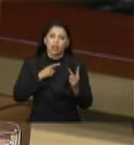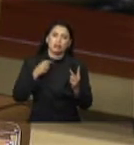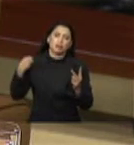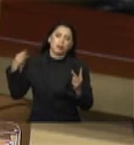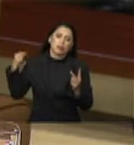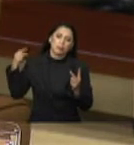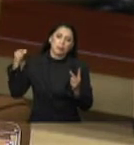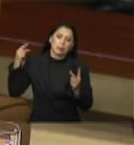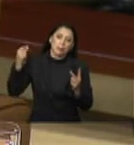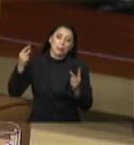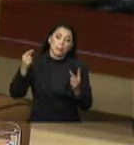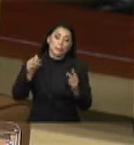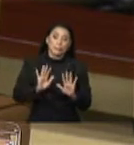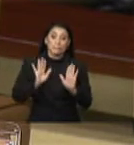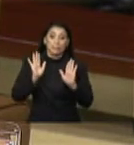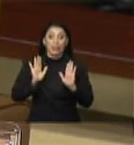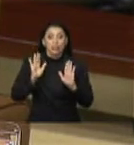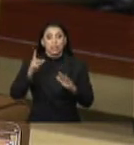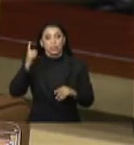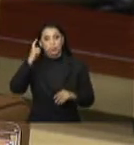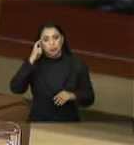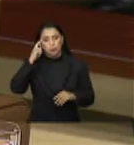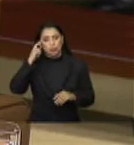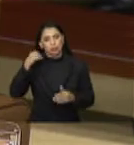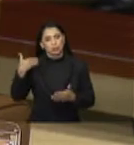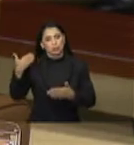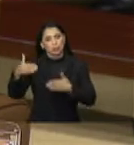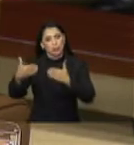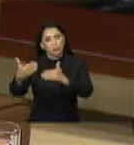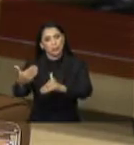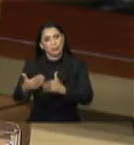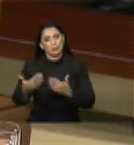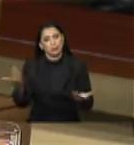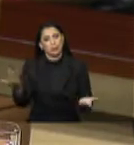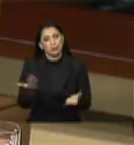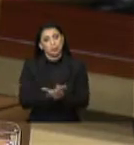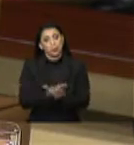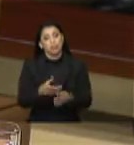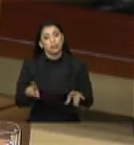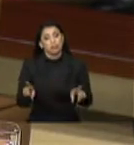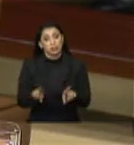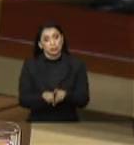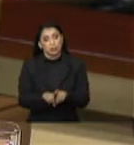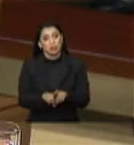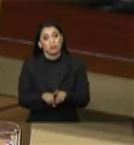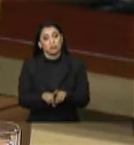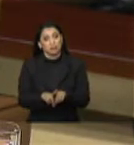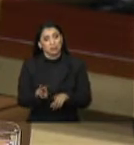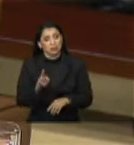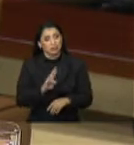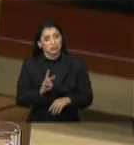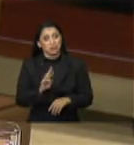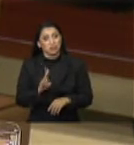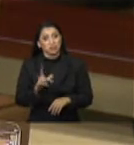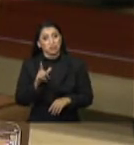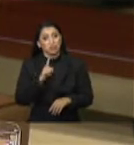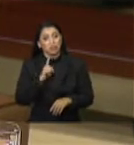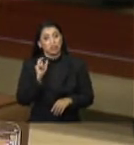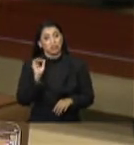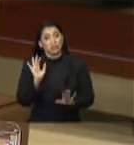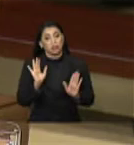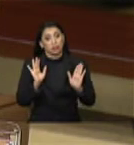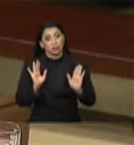mas creio que a longevidade de uma ação também não nos deve que